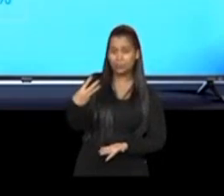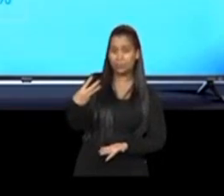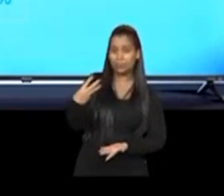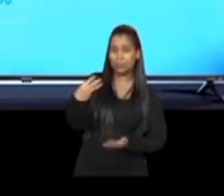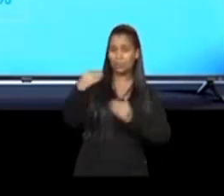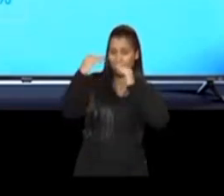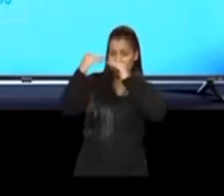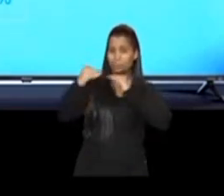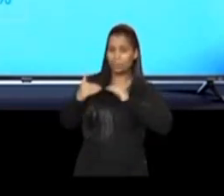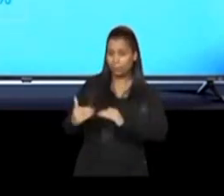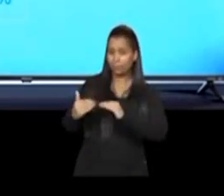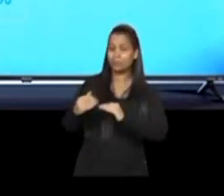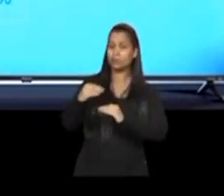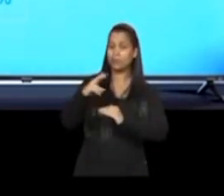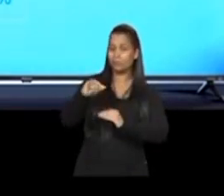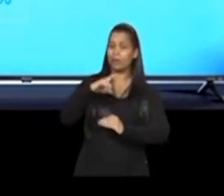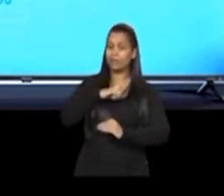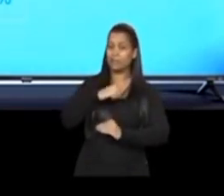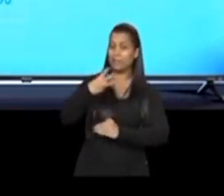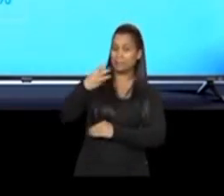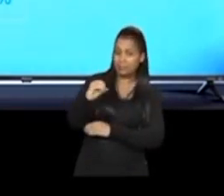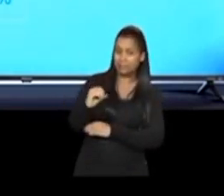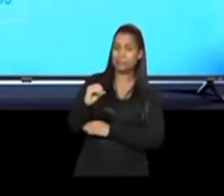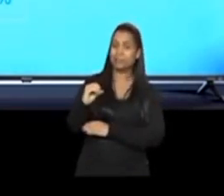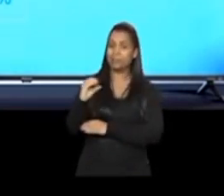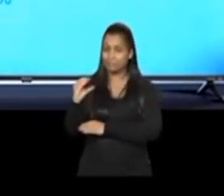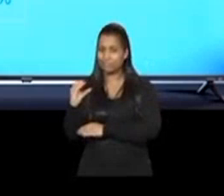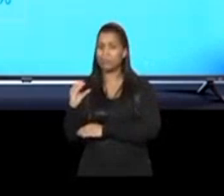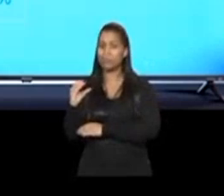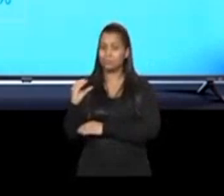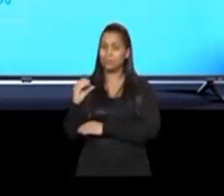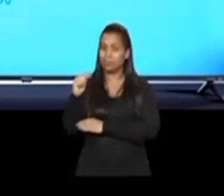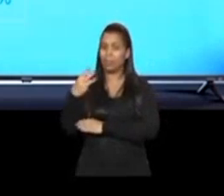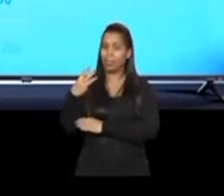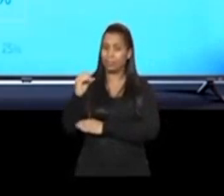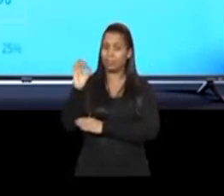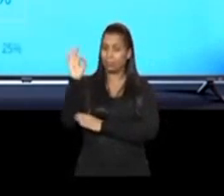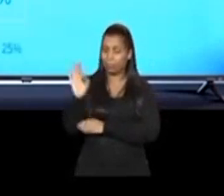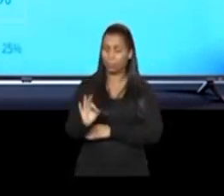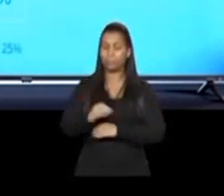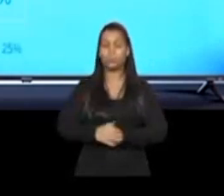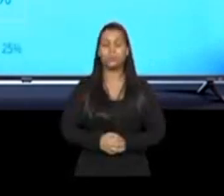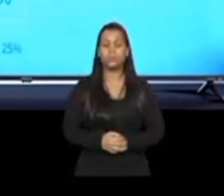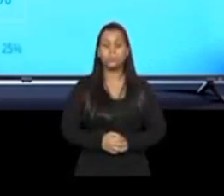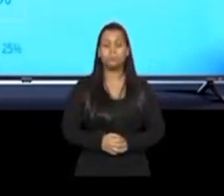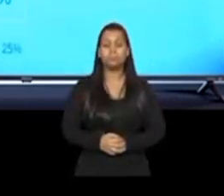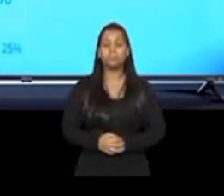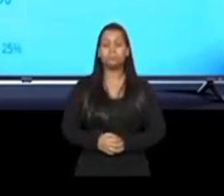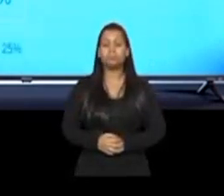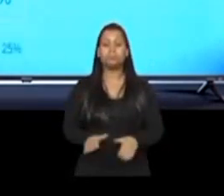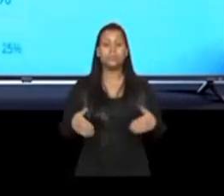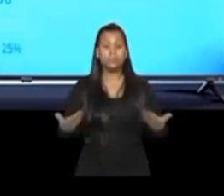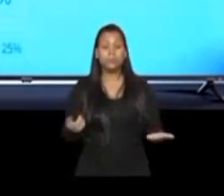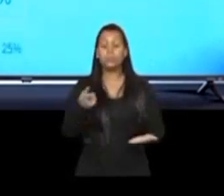embaixo, obtém-se 30 centésimos, que corresponde ao 30%. Vamos lá. No caso